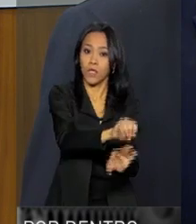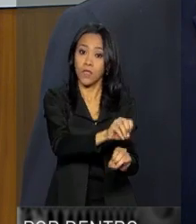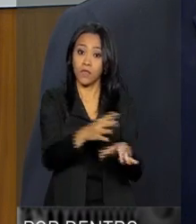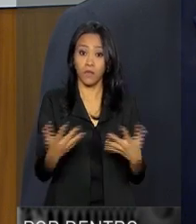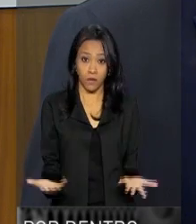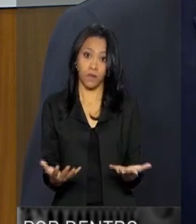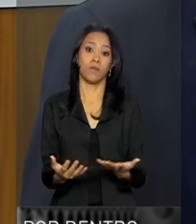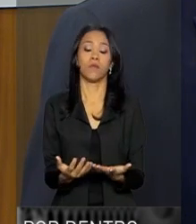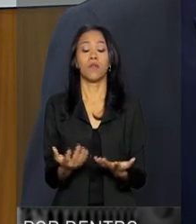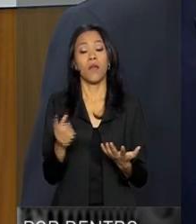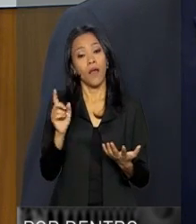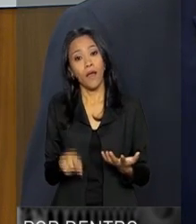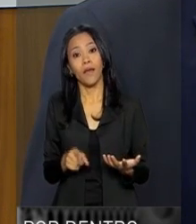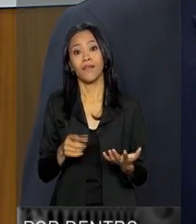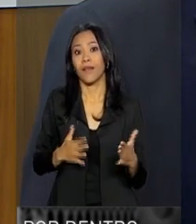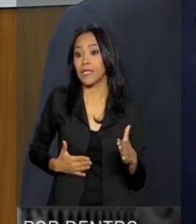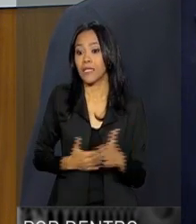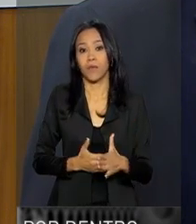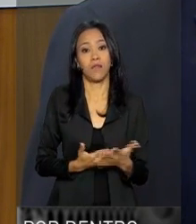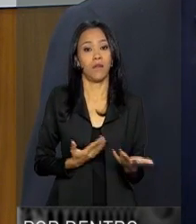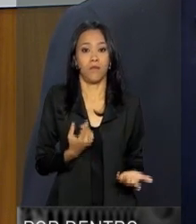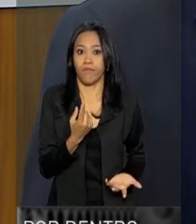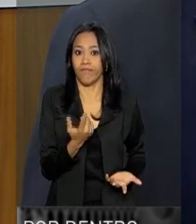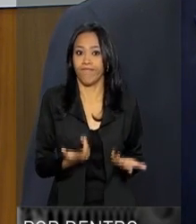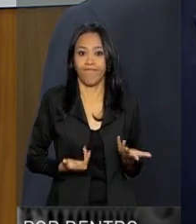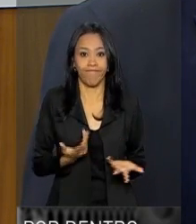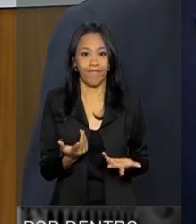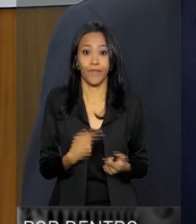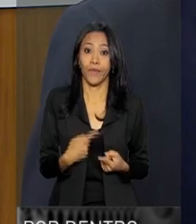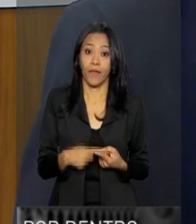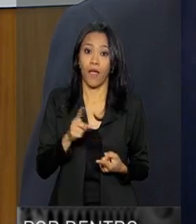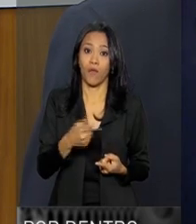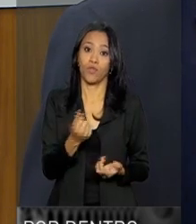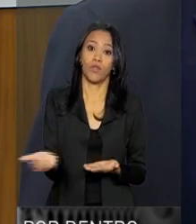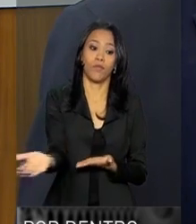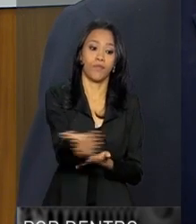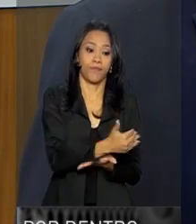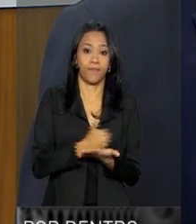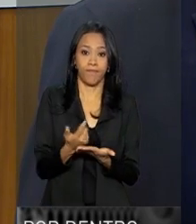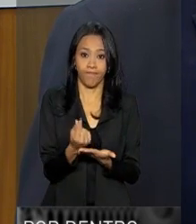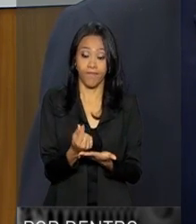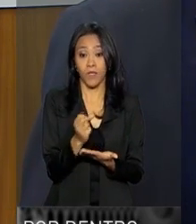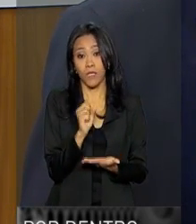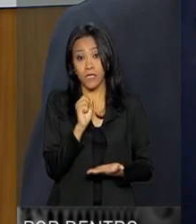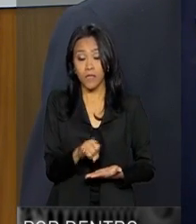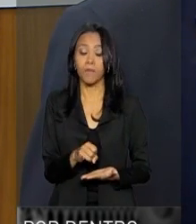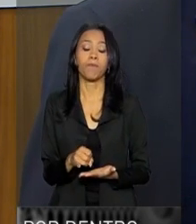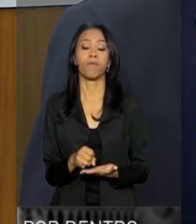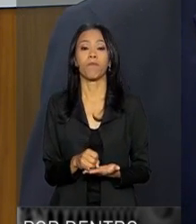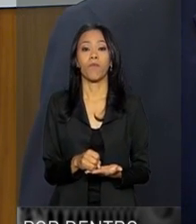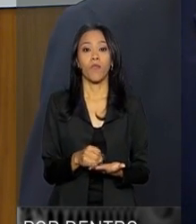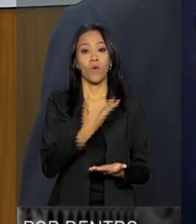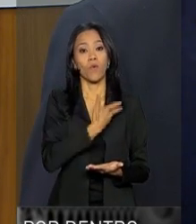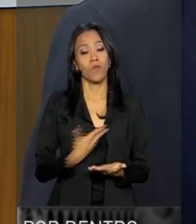definidamente é um tamanho que está limitado pela arrecadação do governo nosso governo é como a gente tem feito